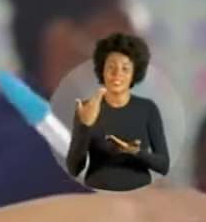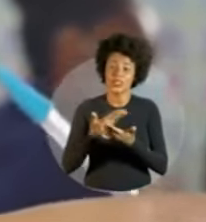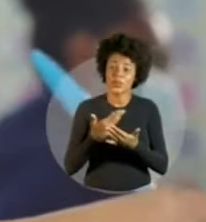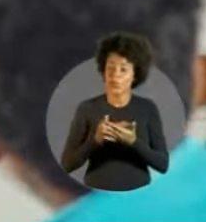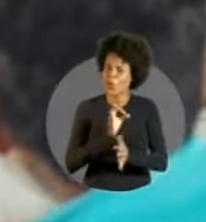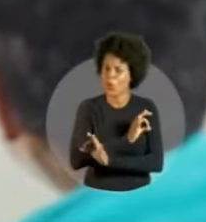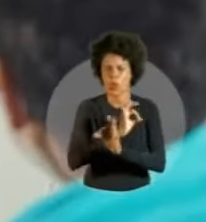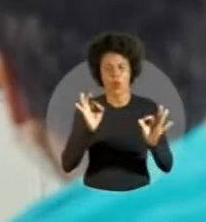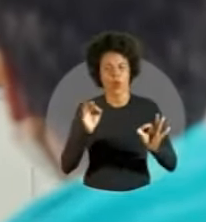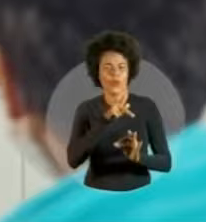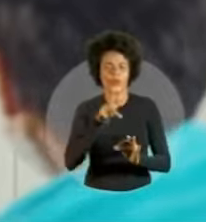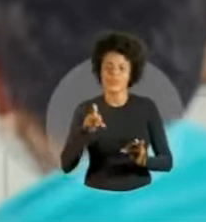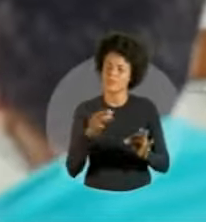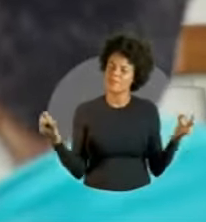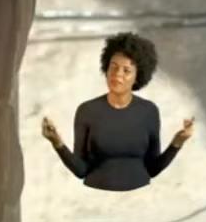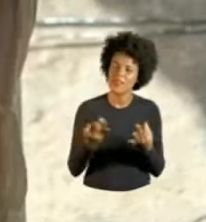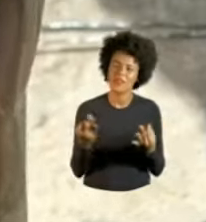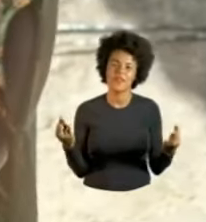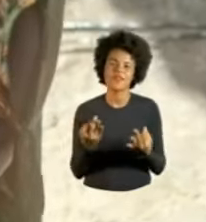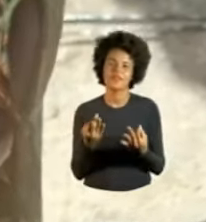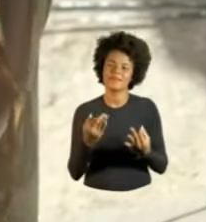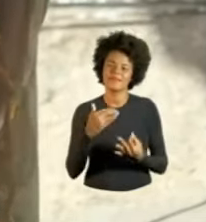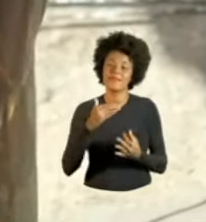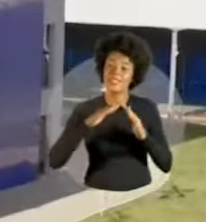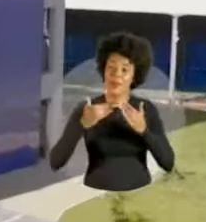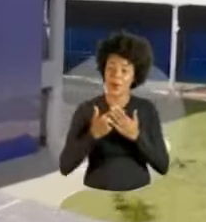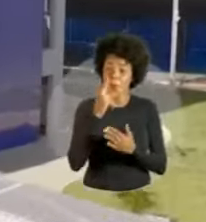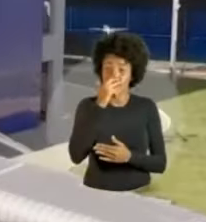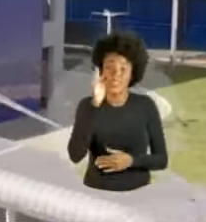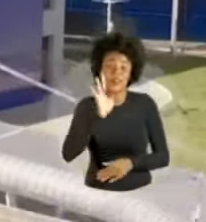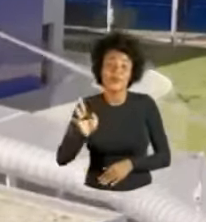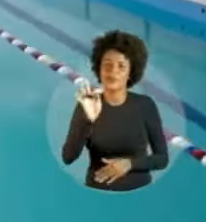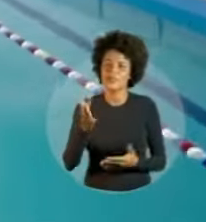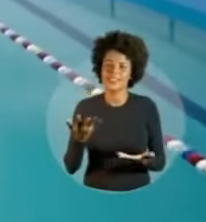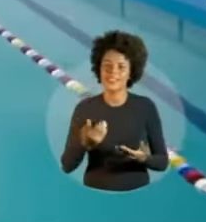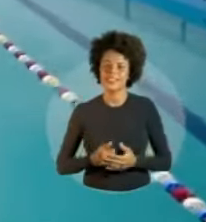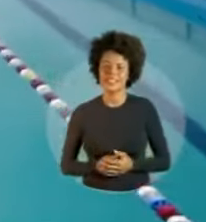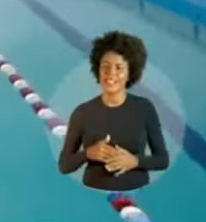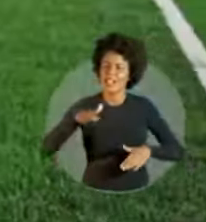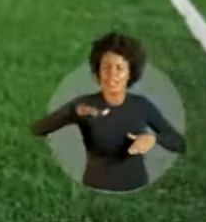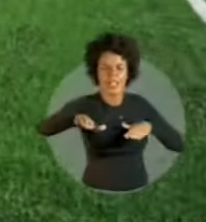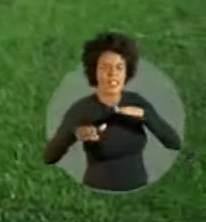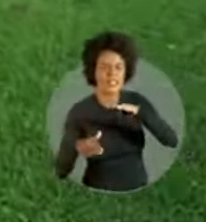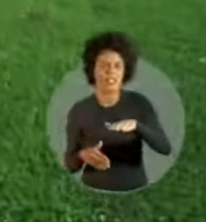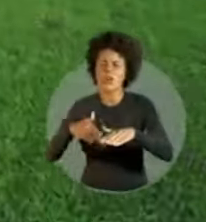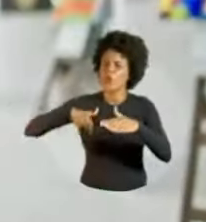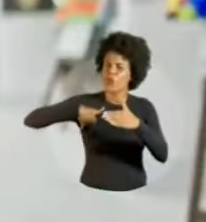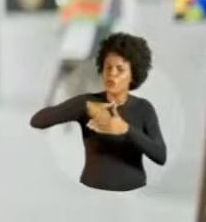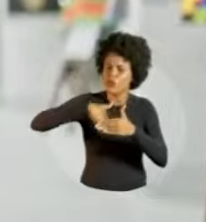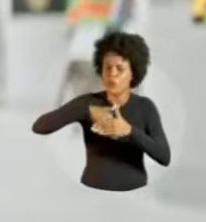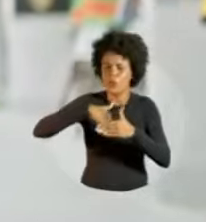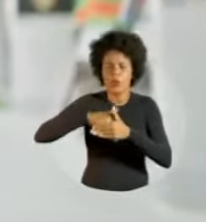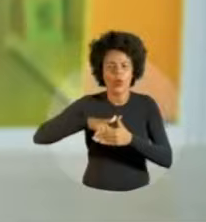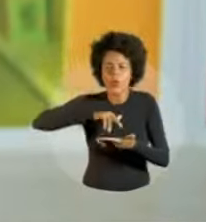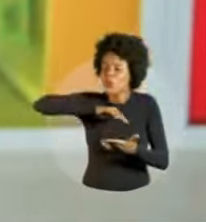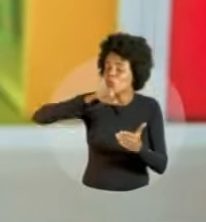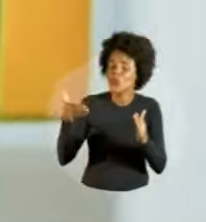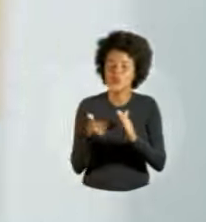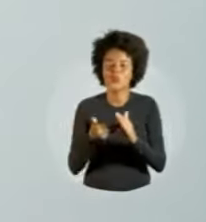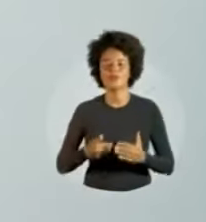estudo ótimo, professores perfeitos. Uma escola que parece uma faculdade. Natação, futebol, tem